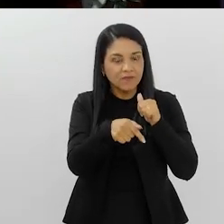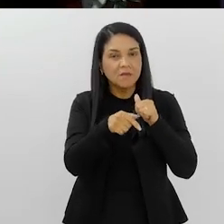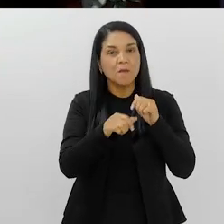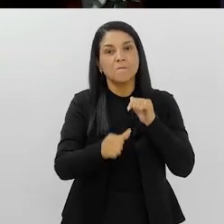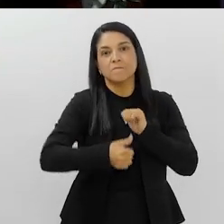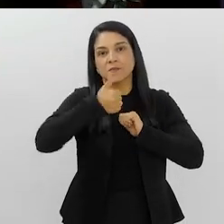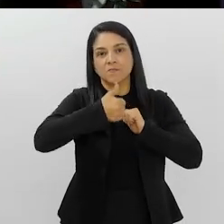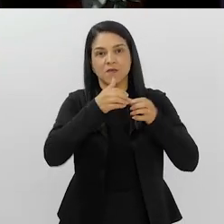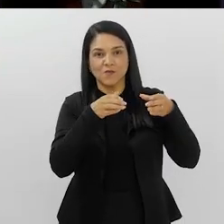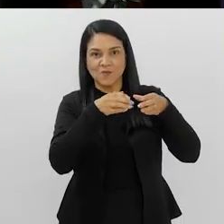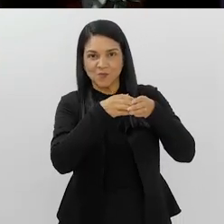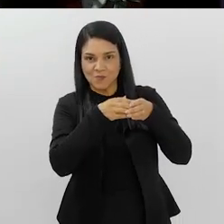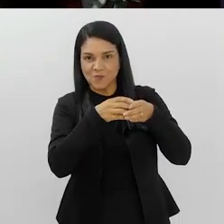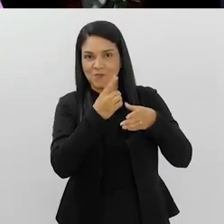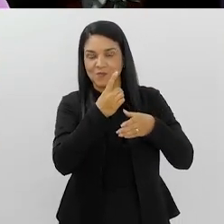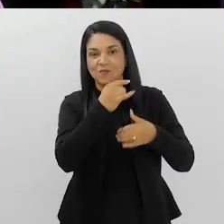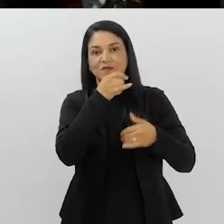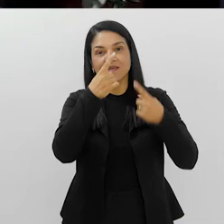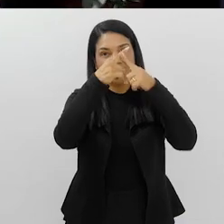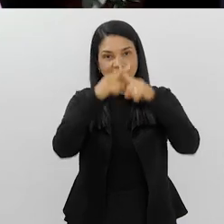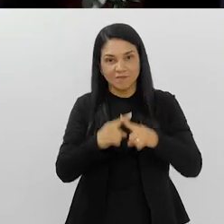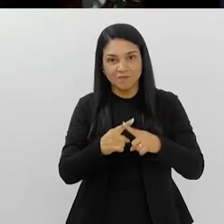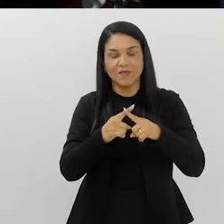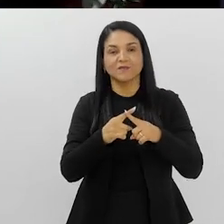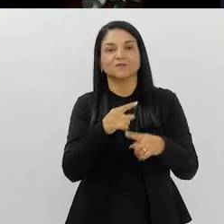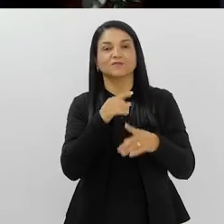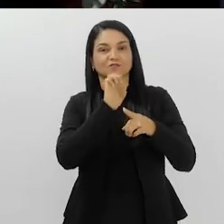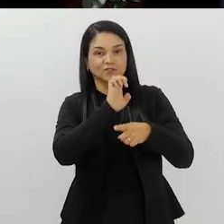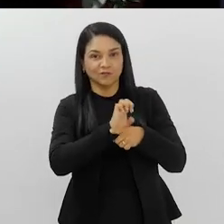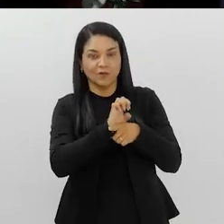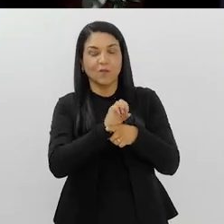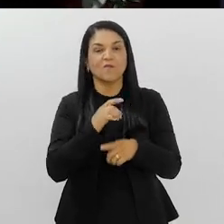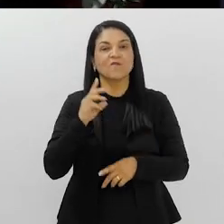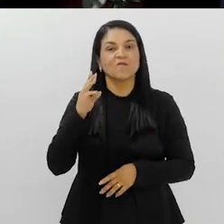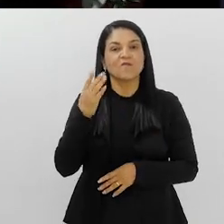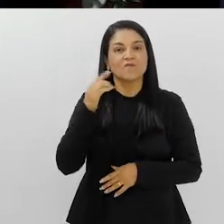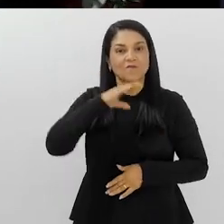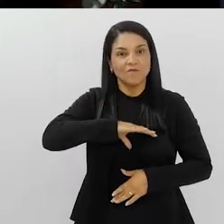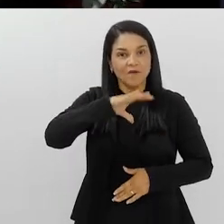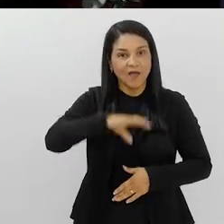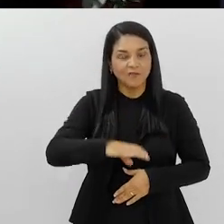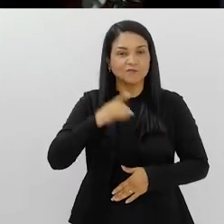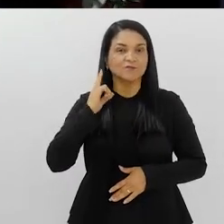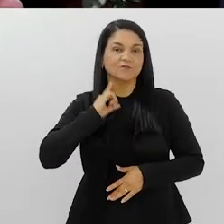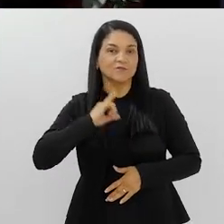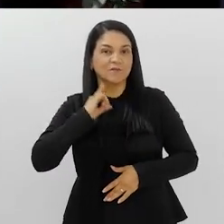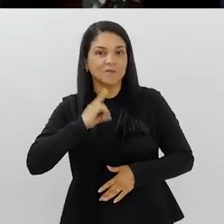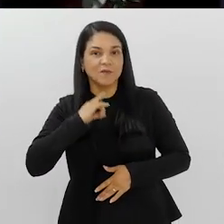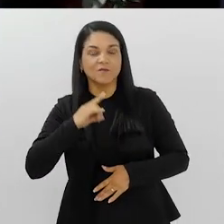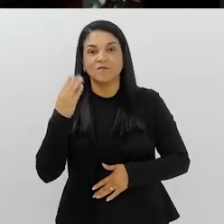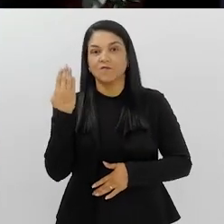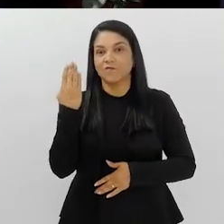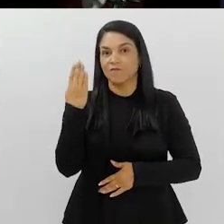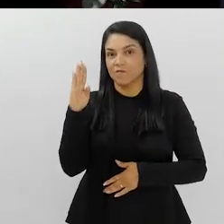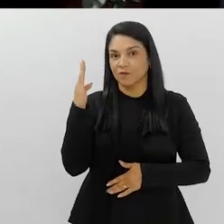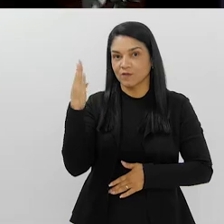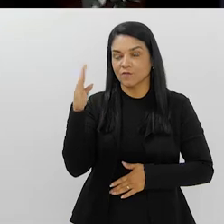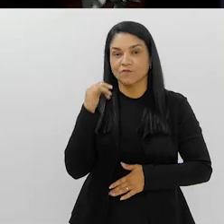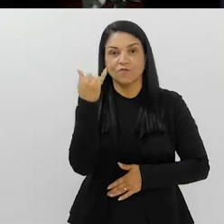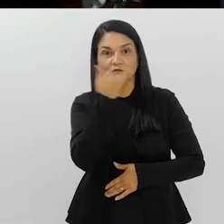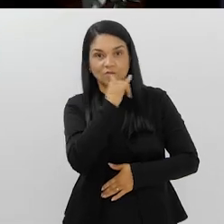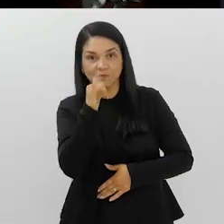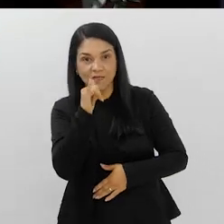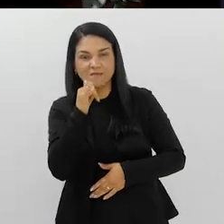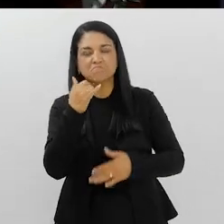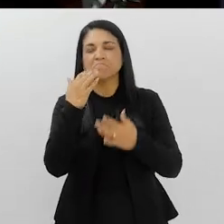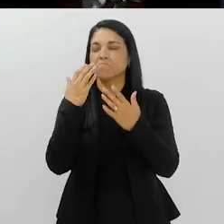primeira divisão do Campeonato Estadual. Vasco, Flamengo, Fluminense e Botafogo. É isso aí.